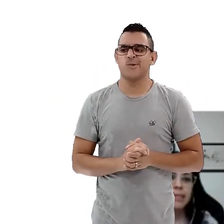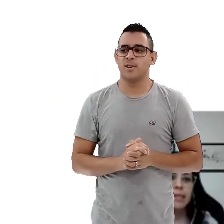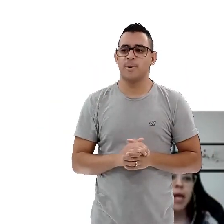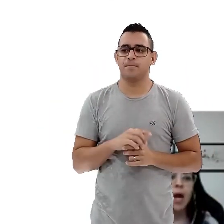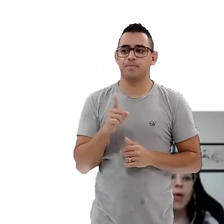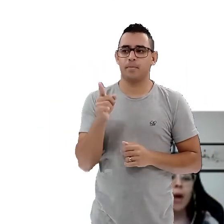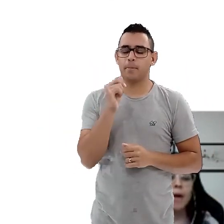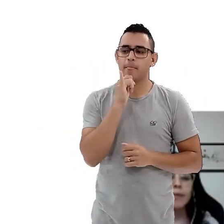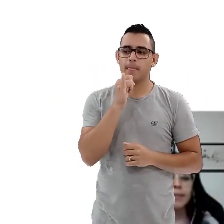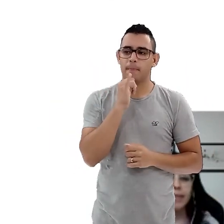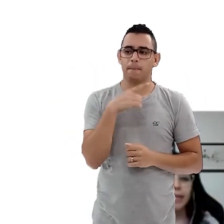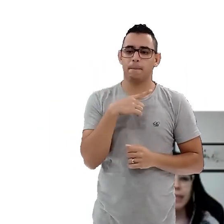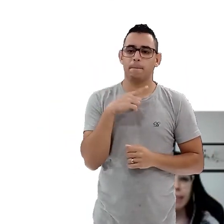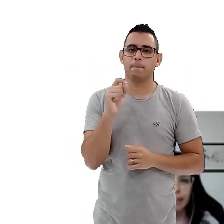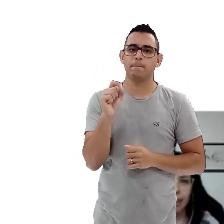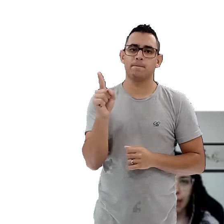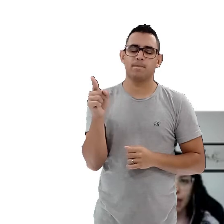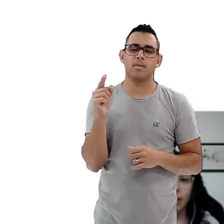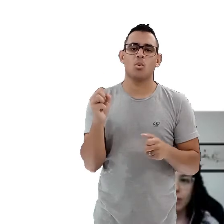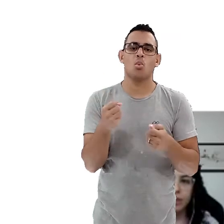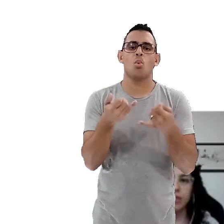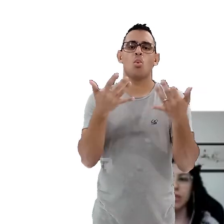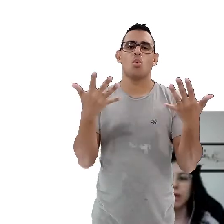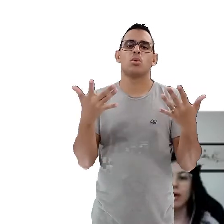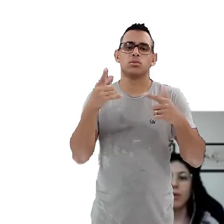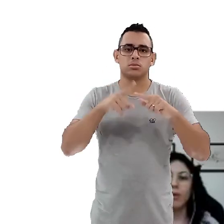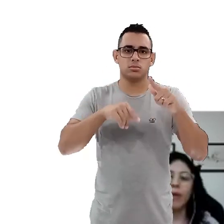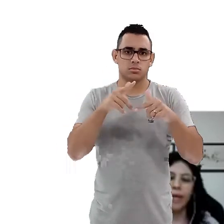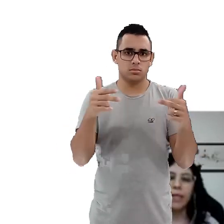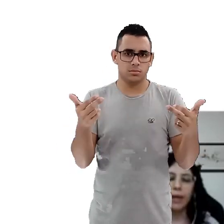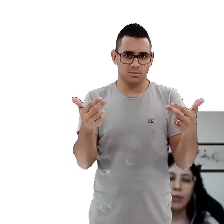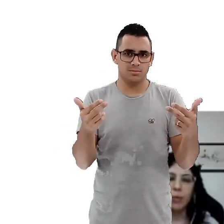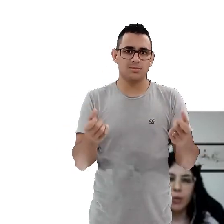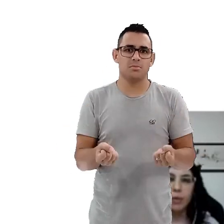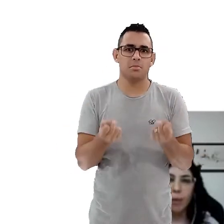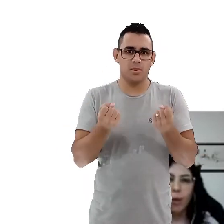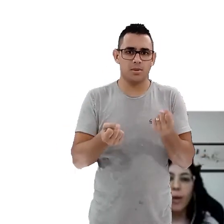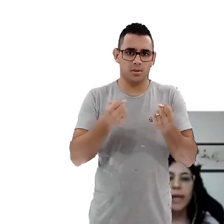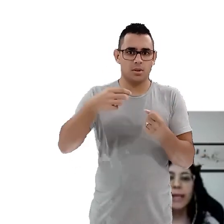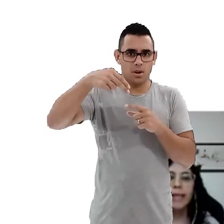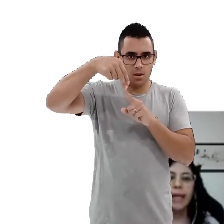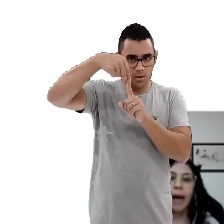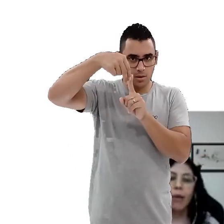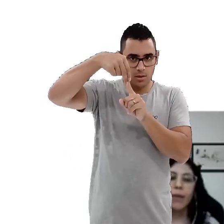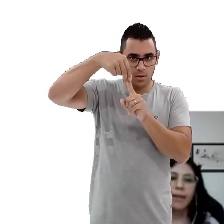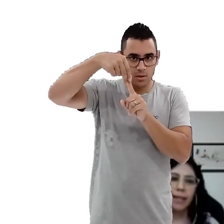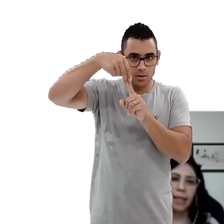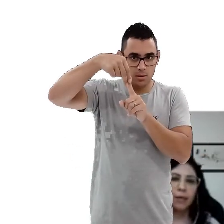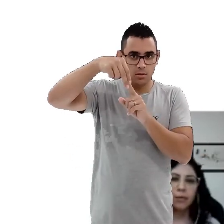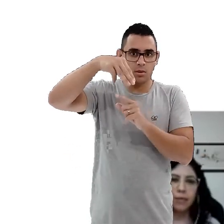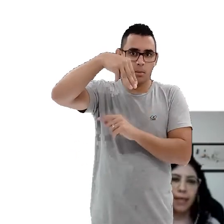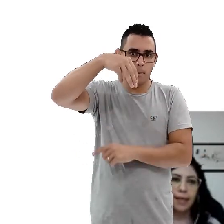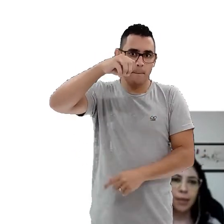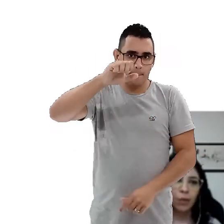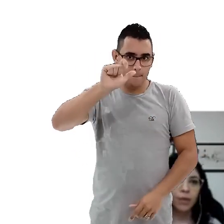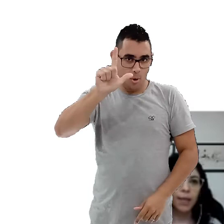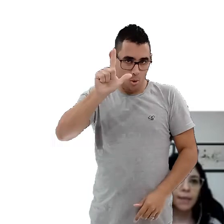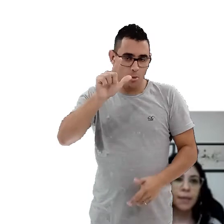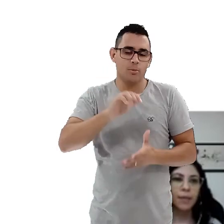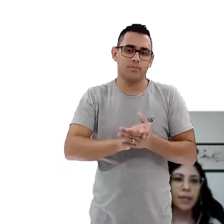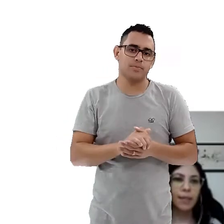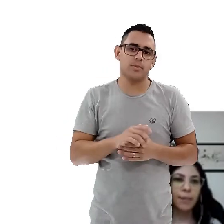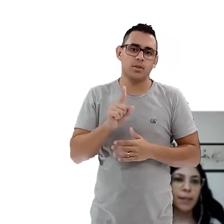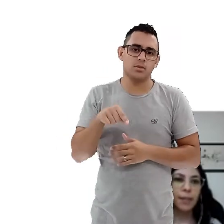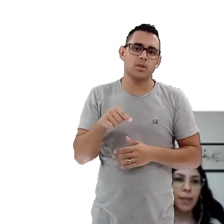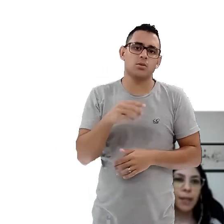diz assim: qual a quantidade de matéria, ou seja, o N, né, o número de mol, de álcool etílico, de etanol, né?